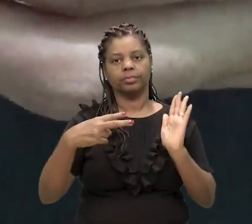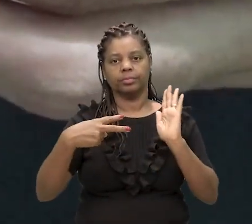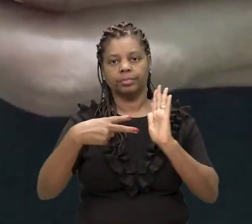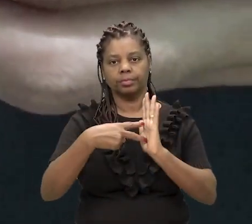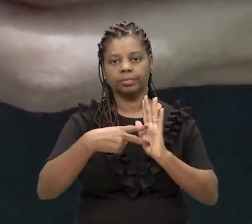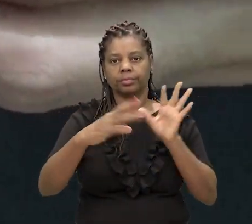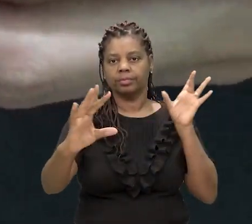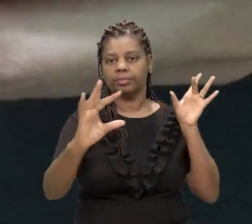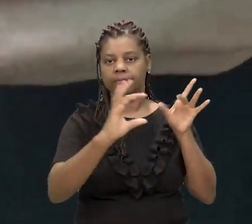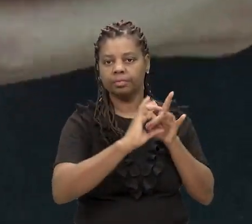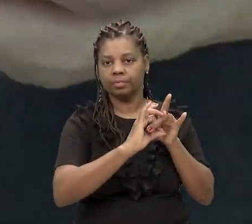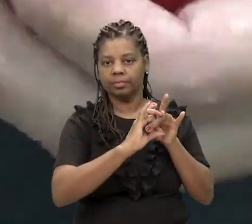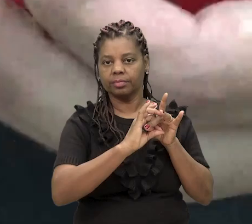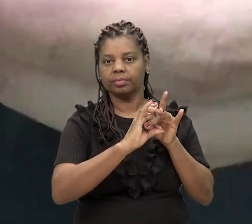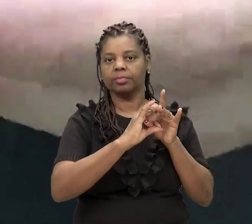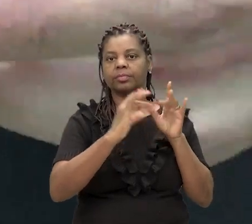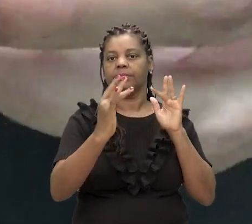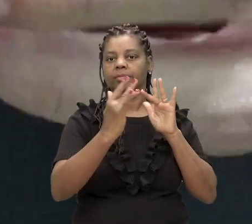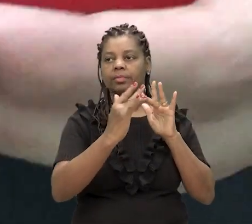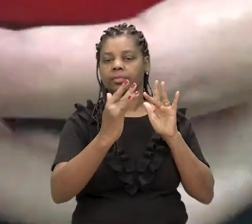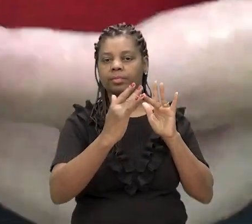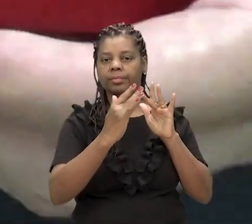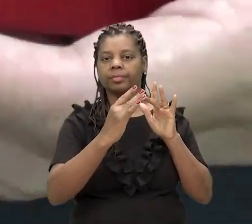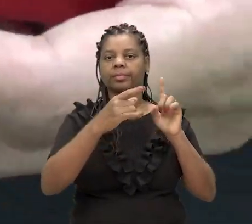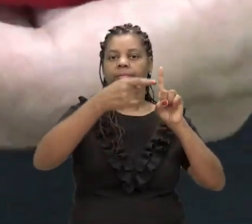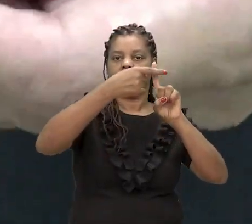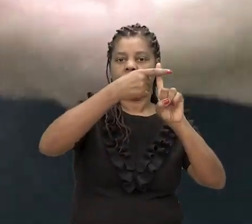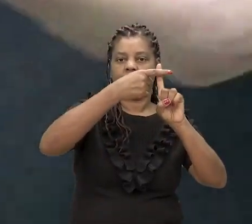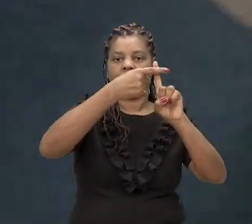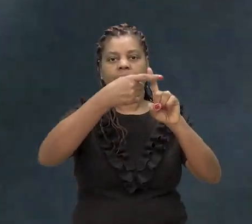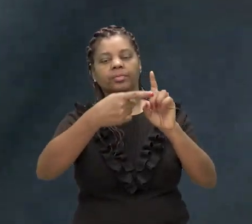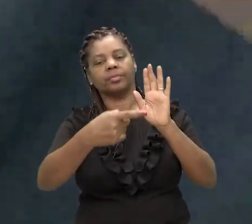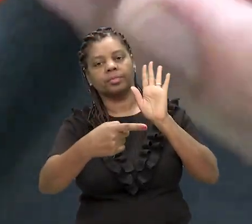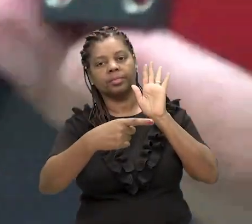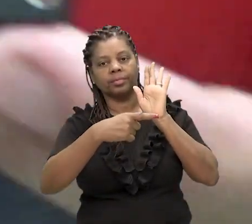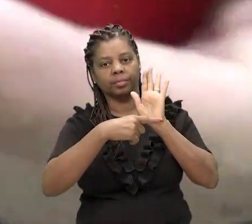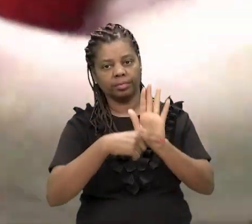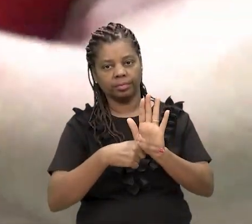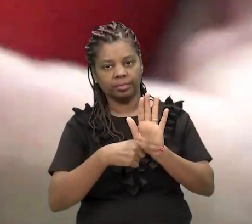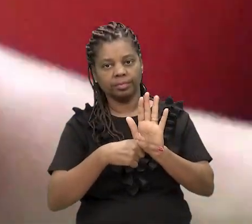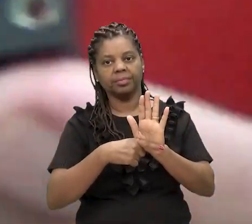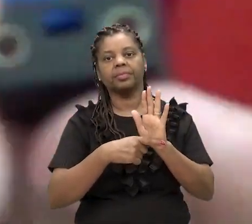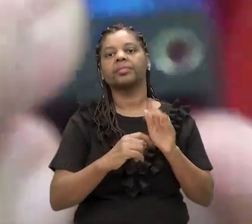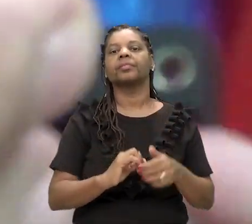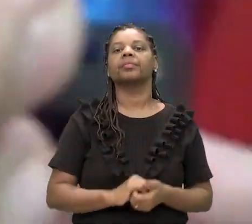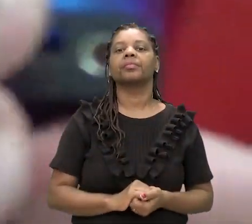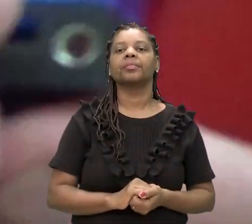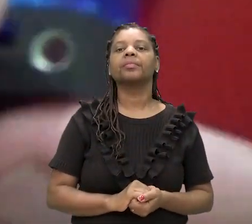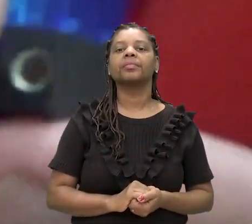é só conectar de volta. Aqui eu vou conectar de um lado o ladinho positivo